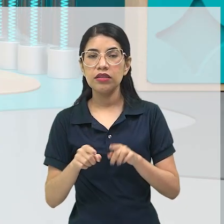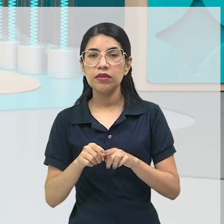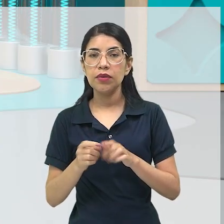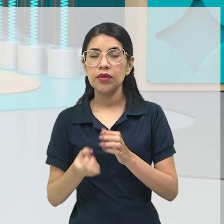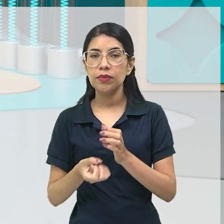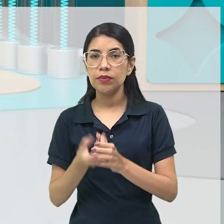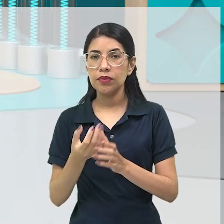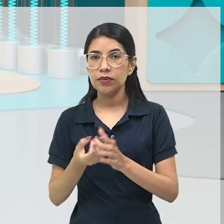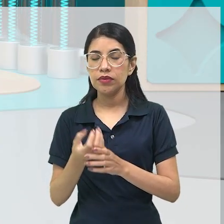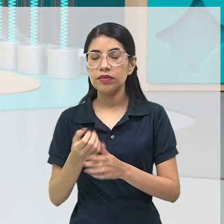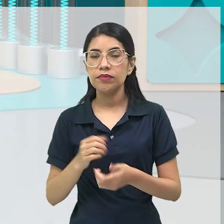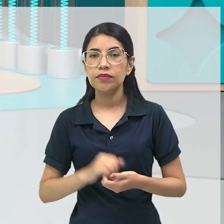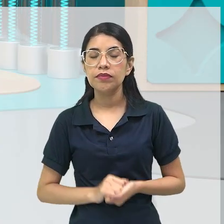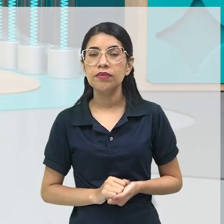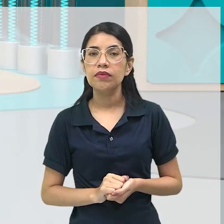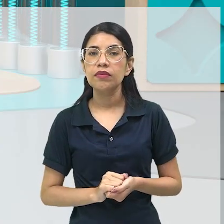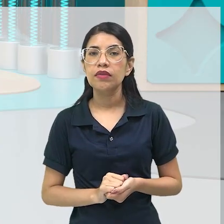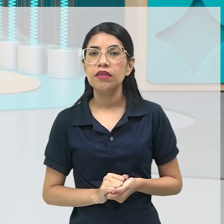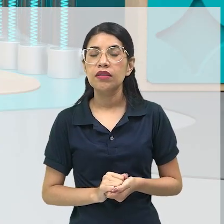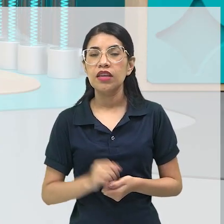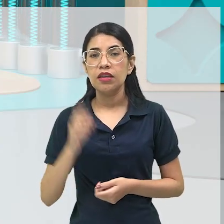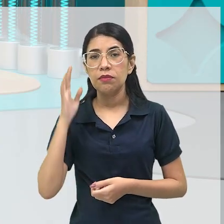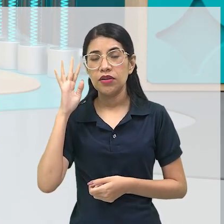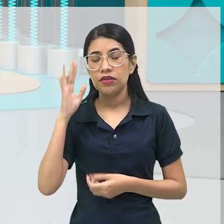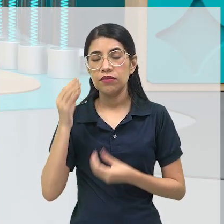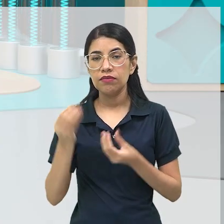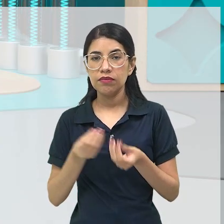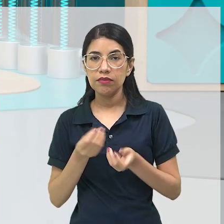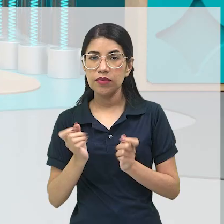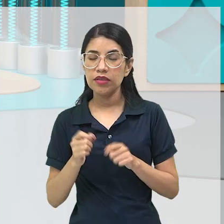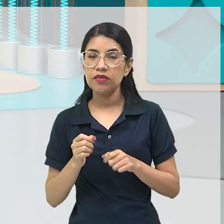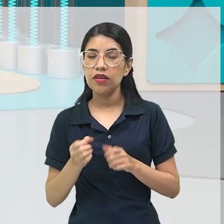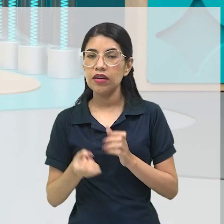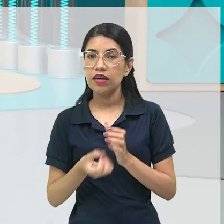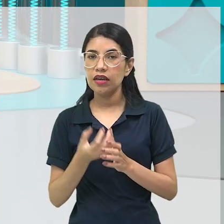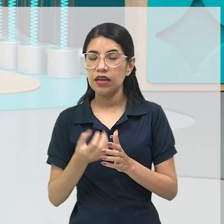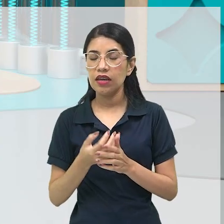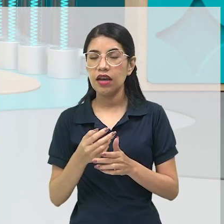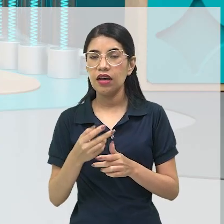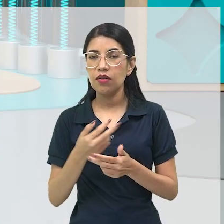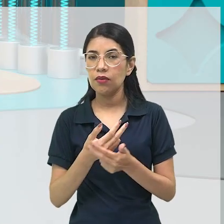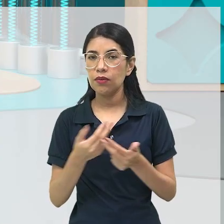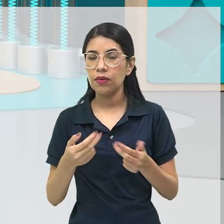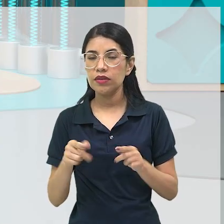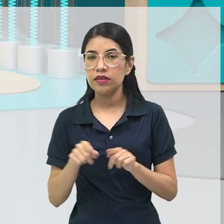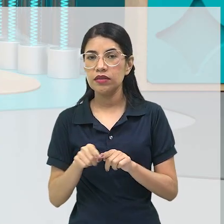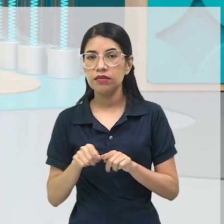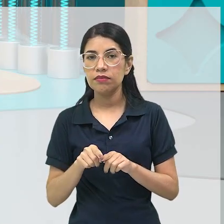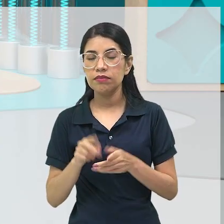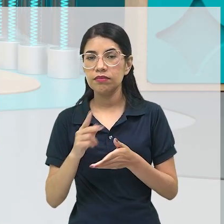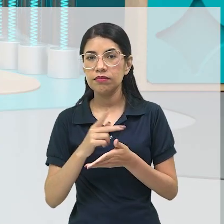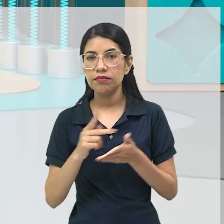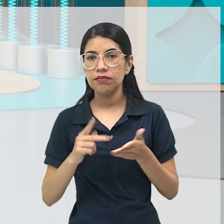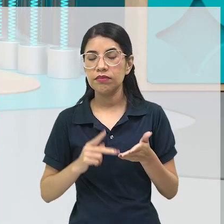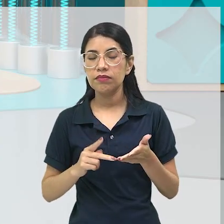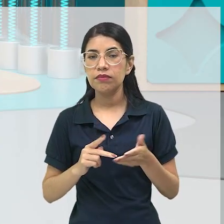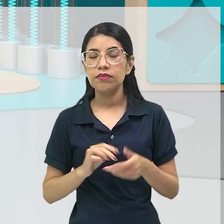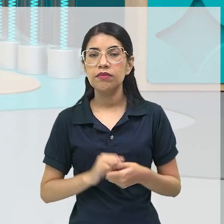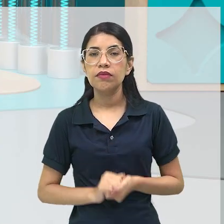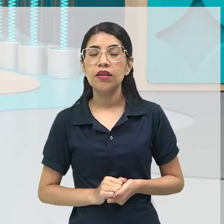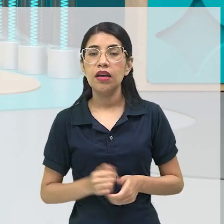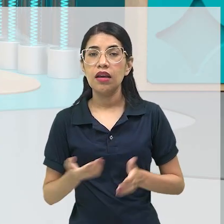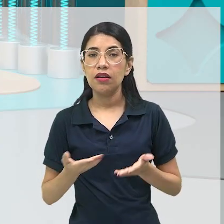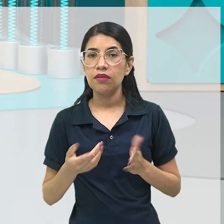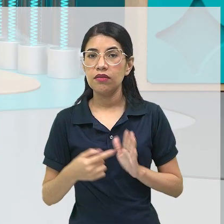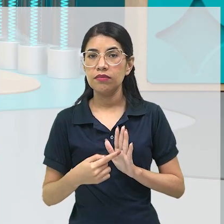sociedade, imaginando outros mundos a partir da criação e da poesia. Inclusive, eu trago